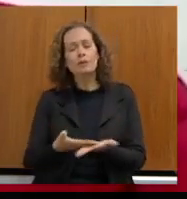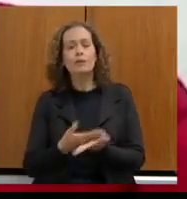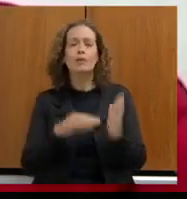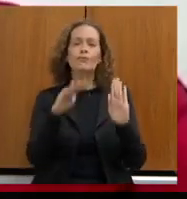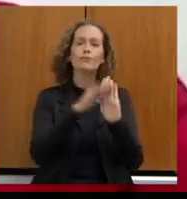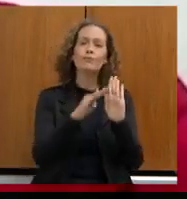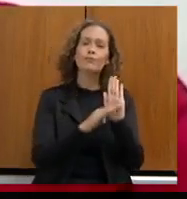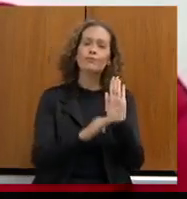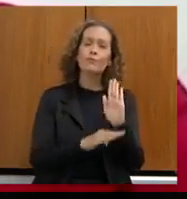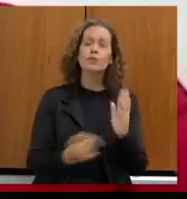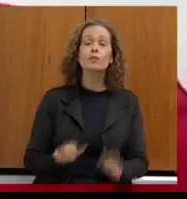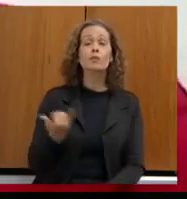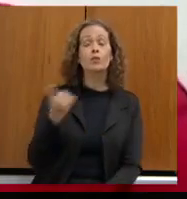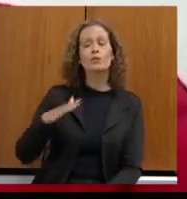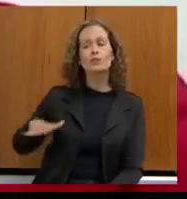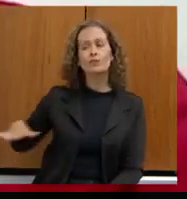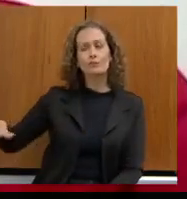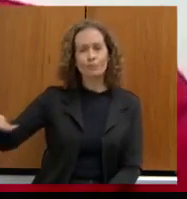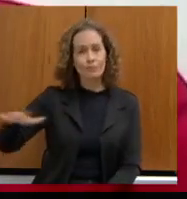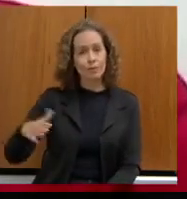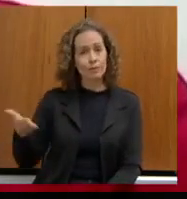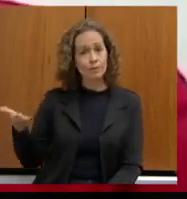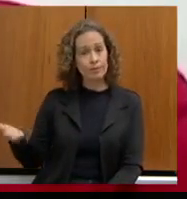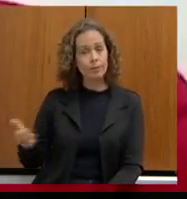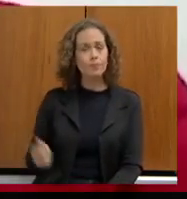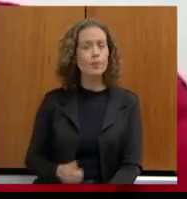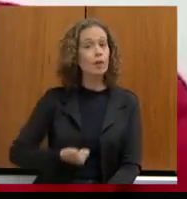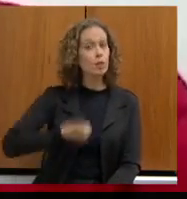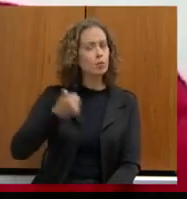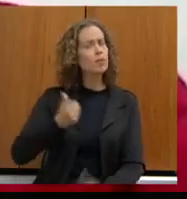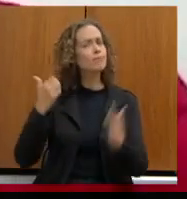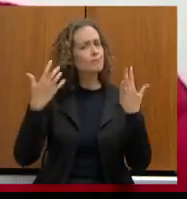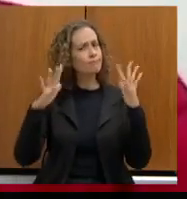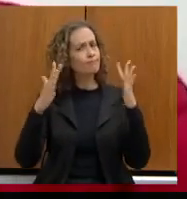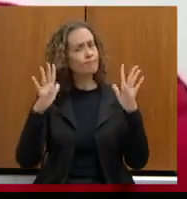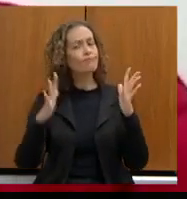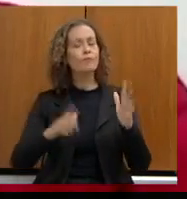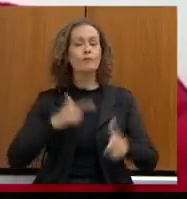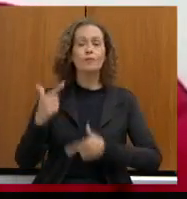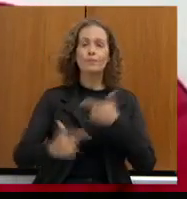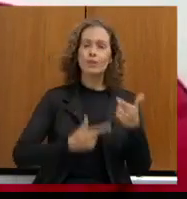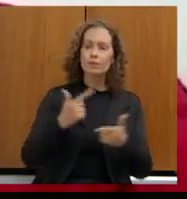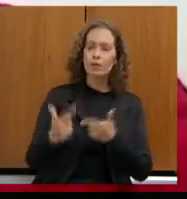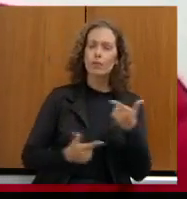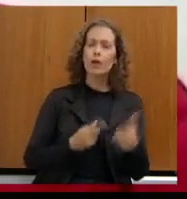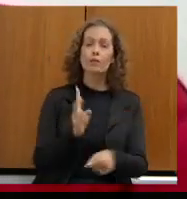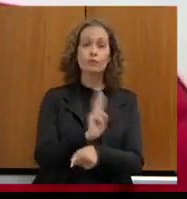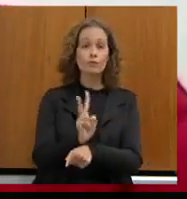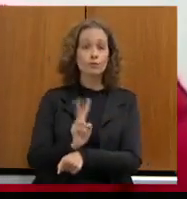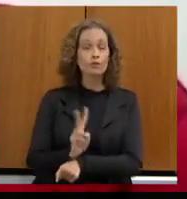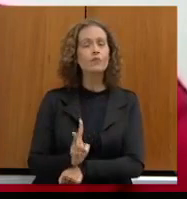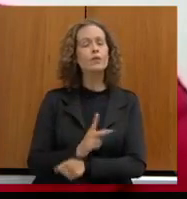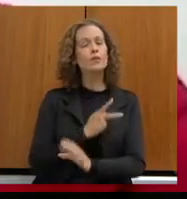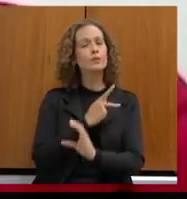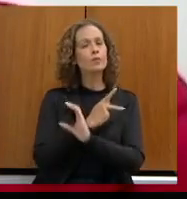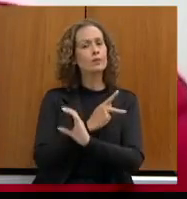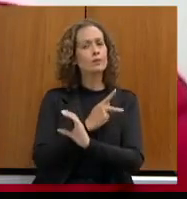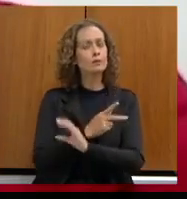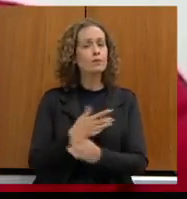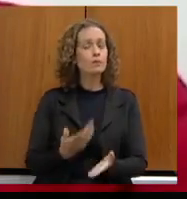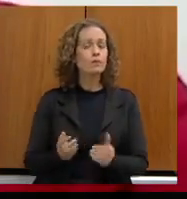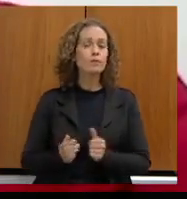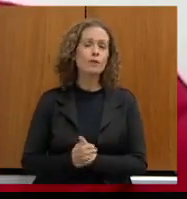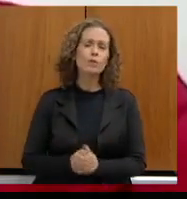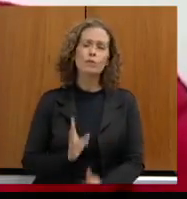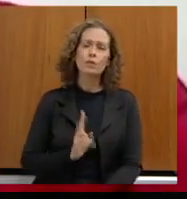importante aqui do lado a primeira parabenizo o senhor Pelo trabalho à frente da chefia da Polícia Civil e